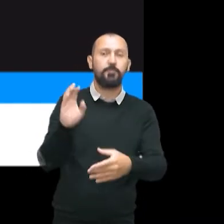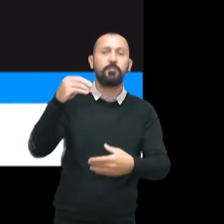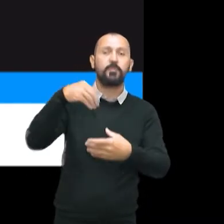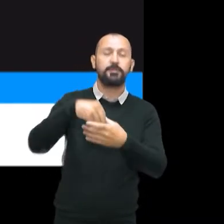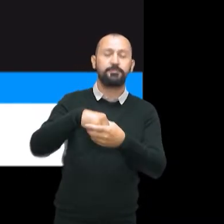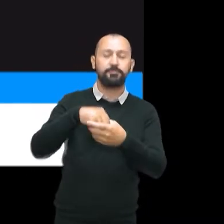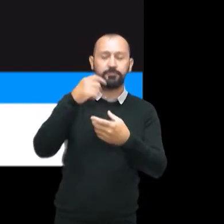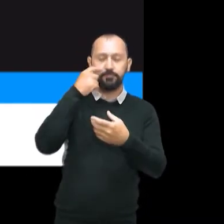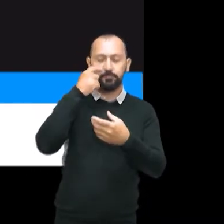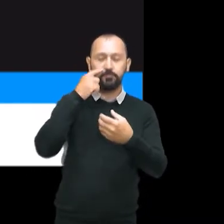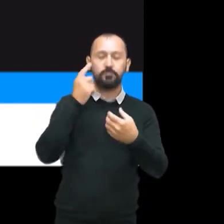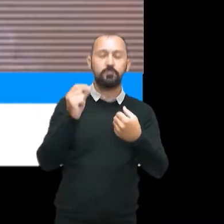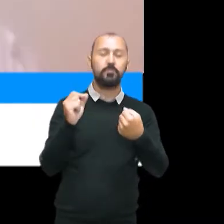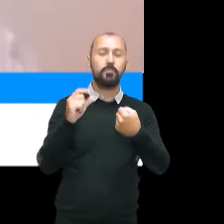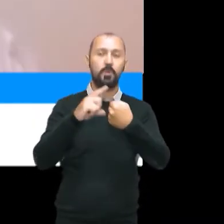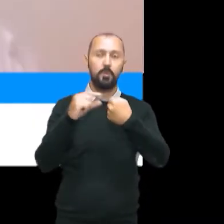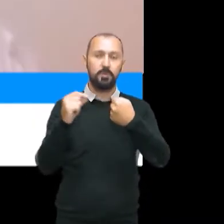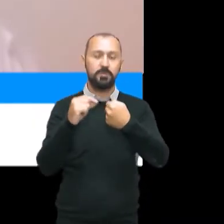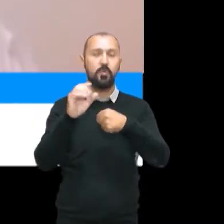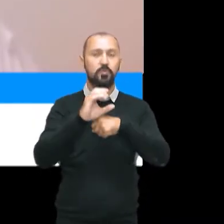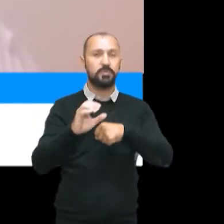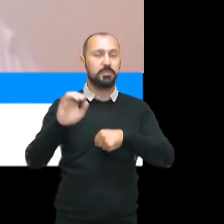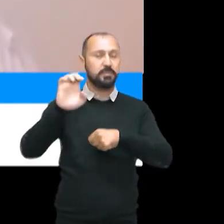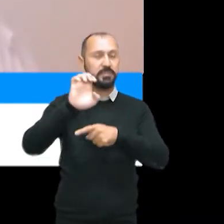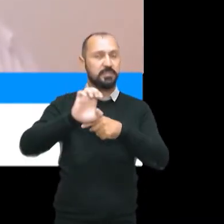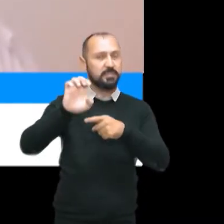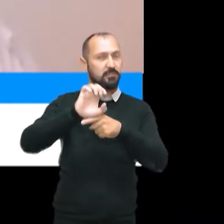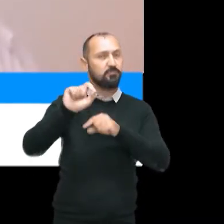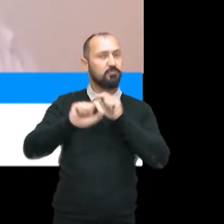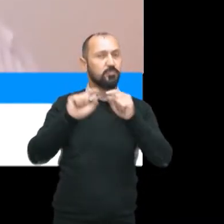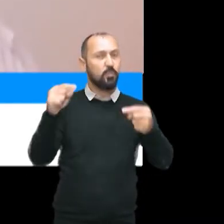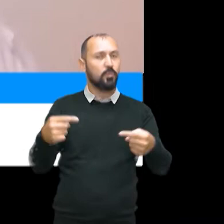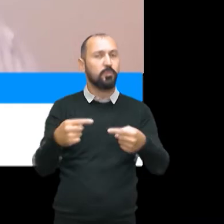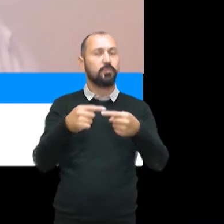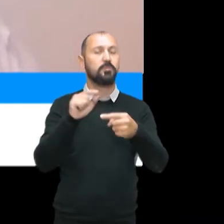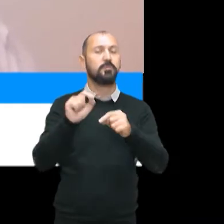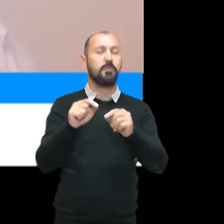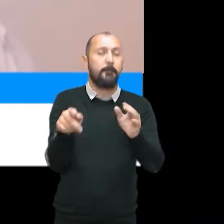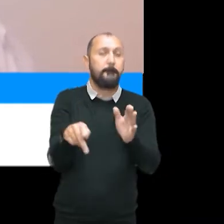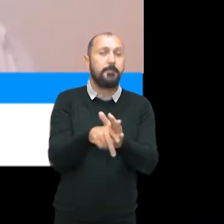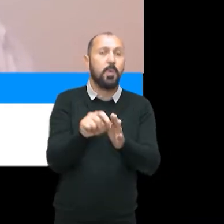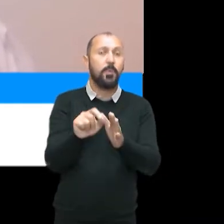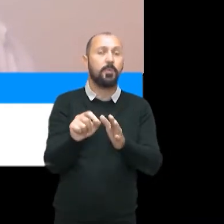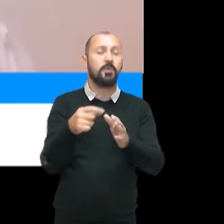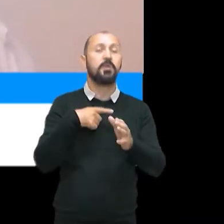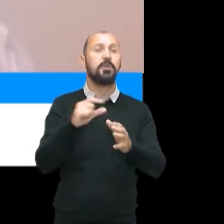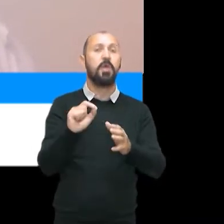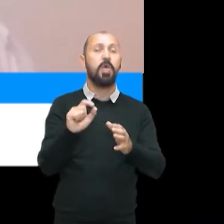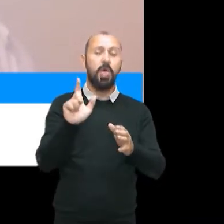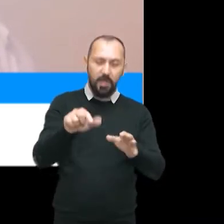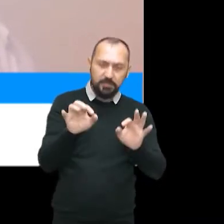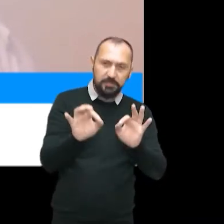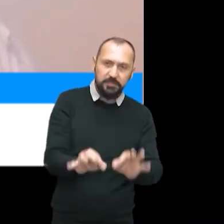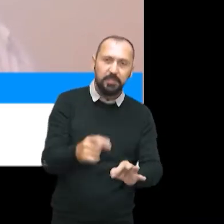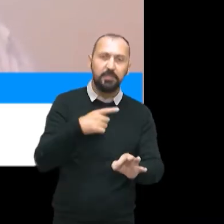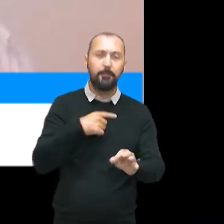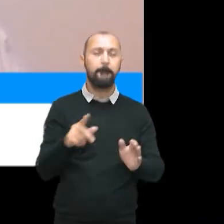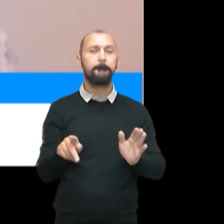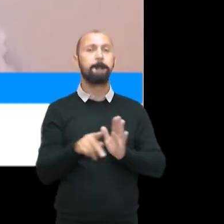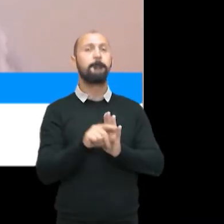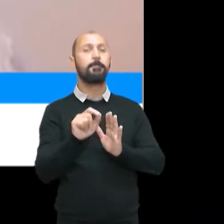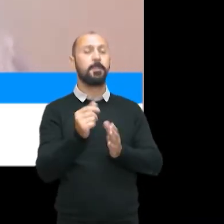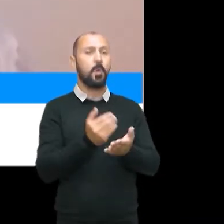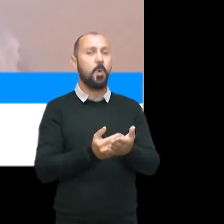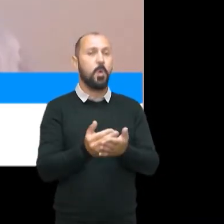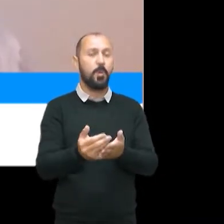contida no artigo 67 da Constituição Estadual, enquadrando-se na iniciativa residual, sendo legítima e